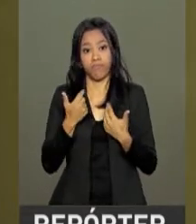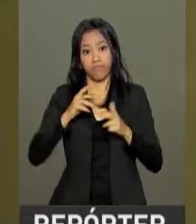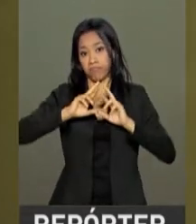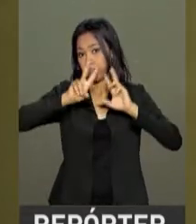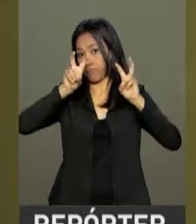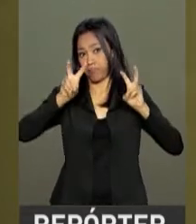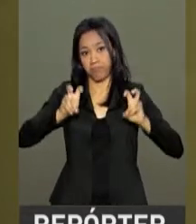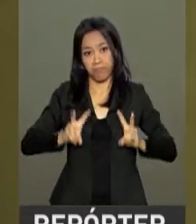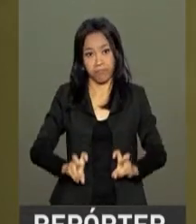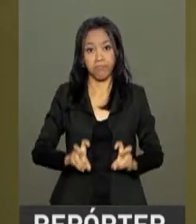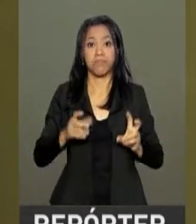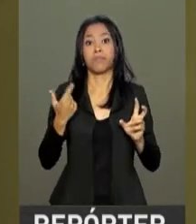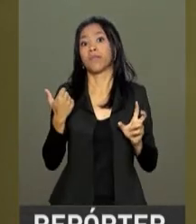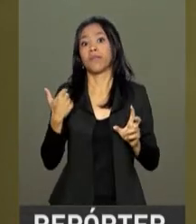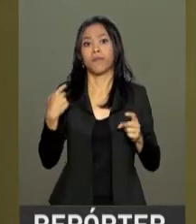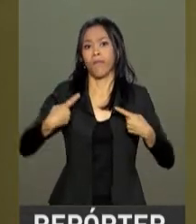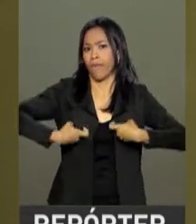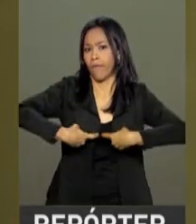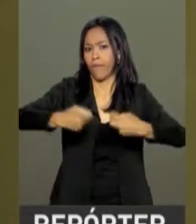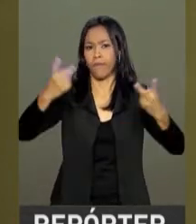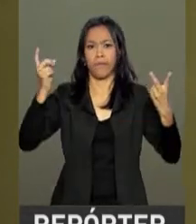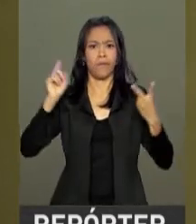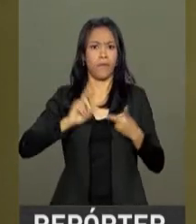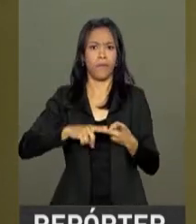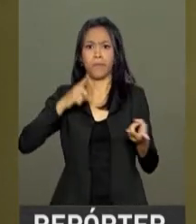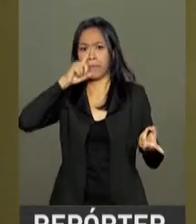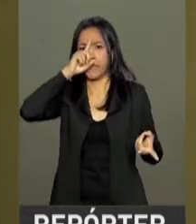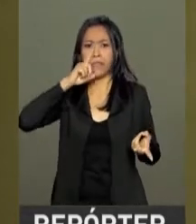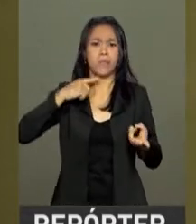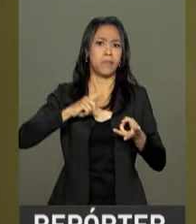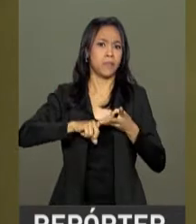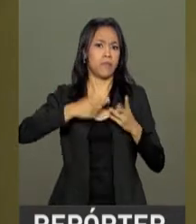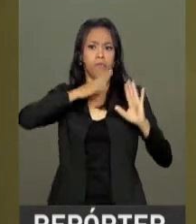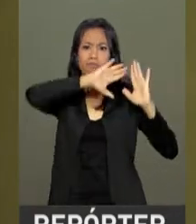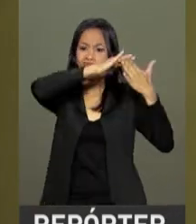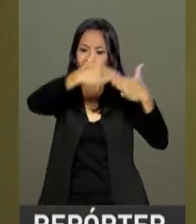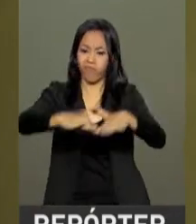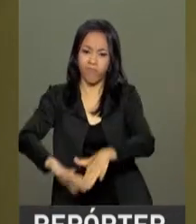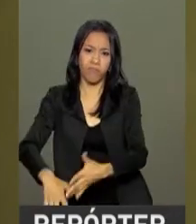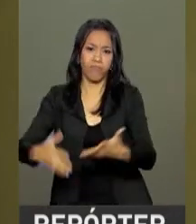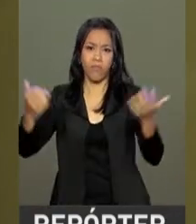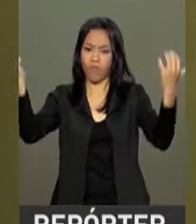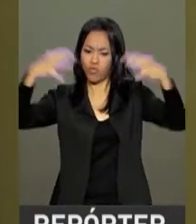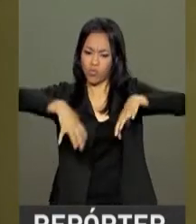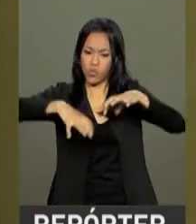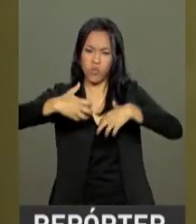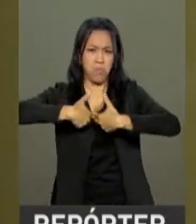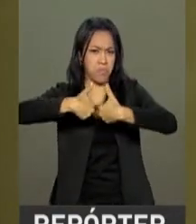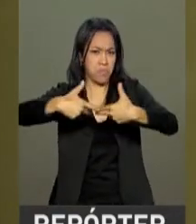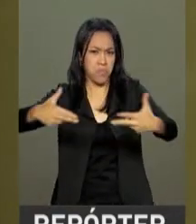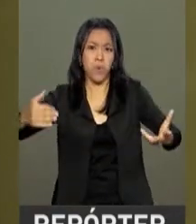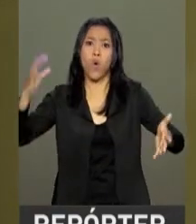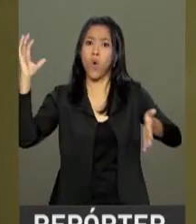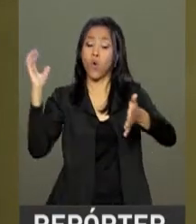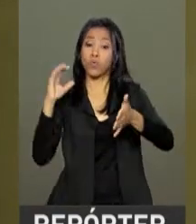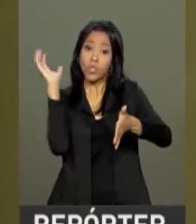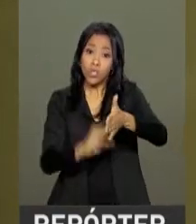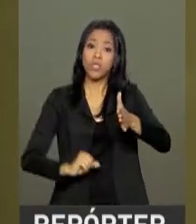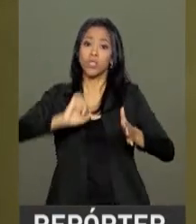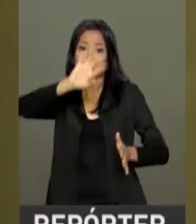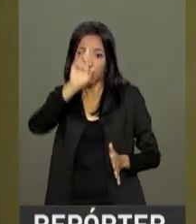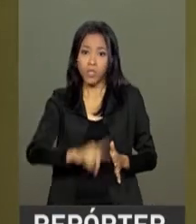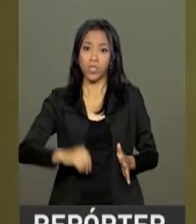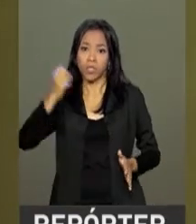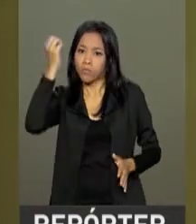conflito armado de calamidade de grande proporção e desastre ambiental ou de grave violação de direitos humanos e do